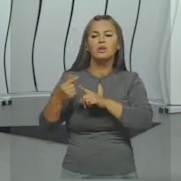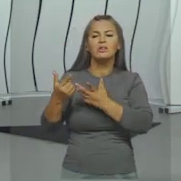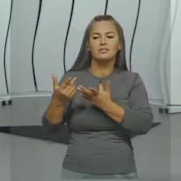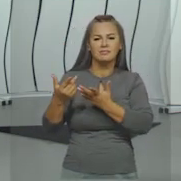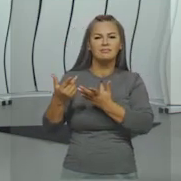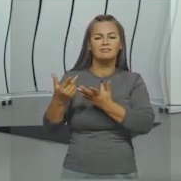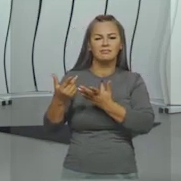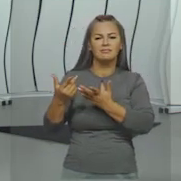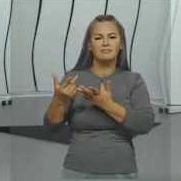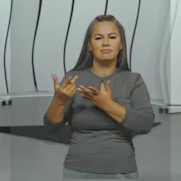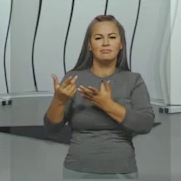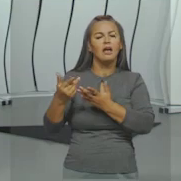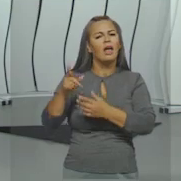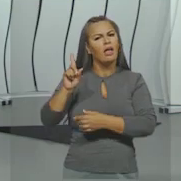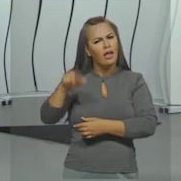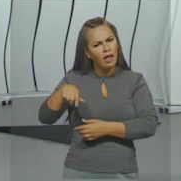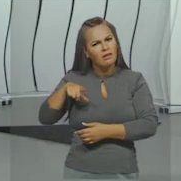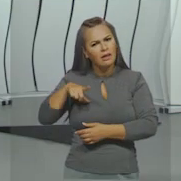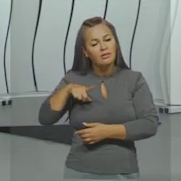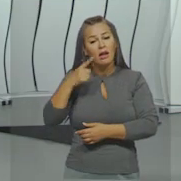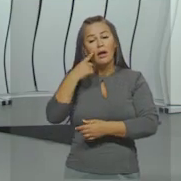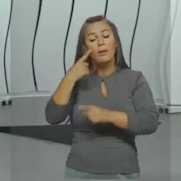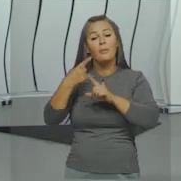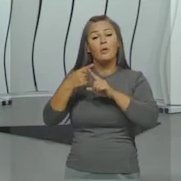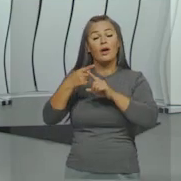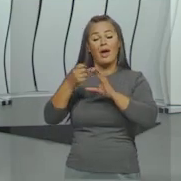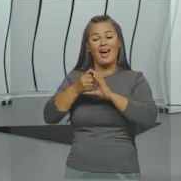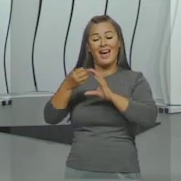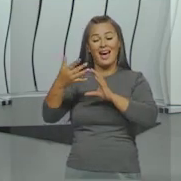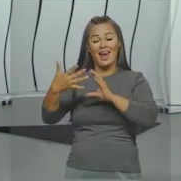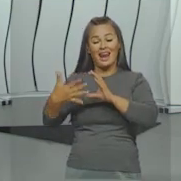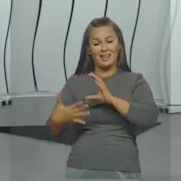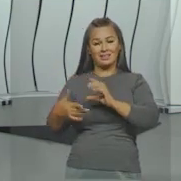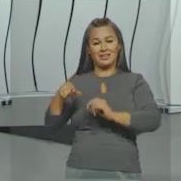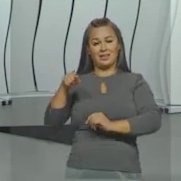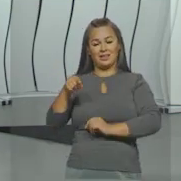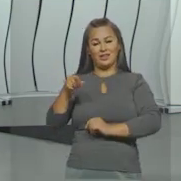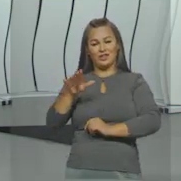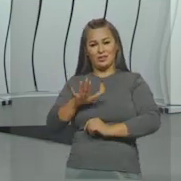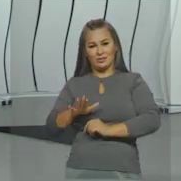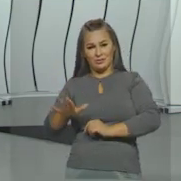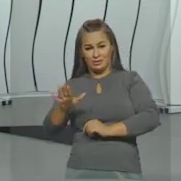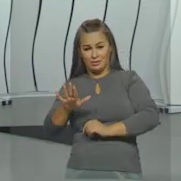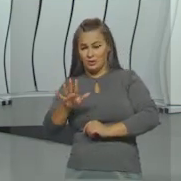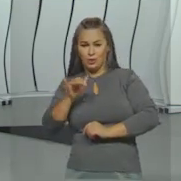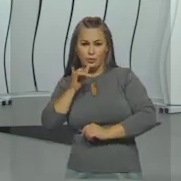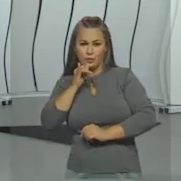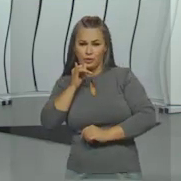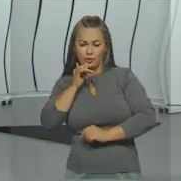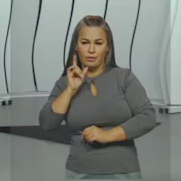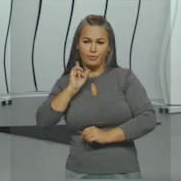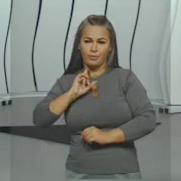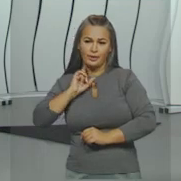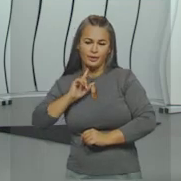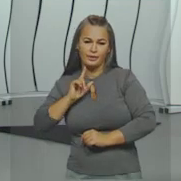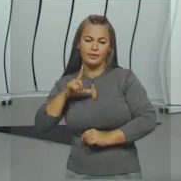é tropical de altitude e pronto, porque é uma característica geral daquela região. Aquela região, o clima